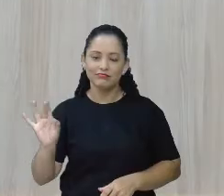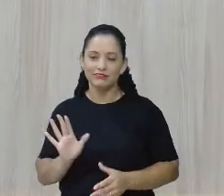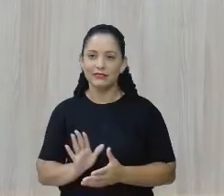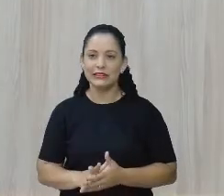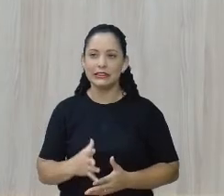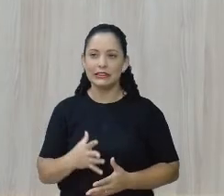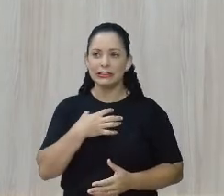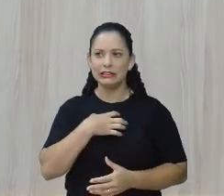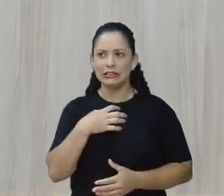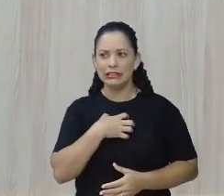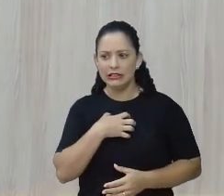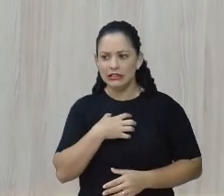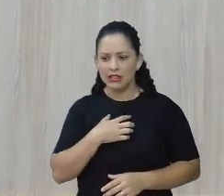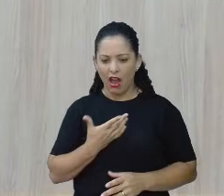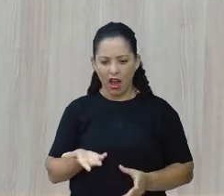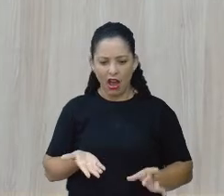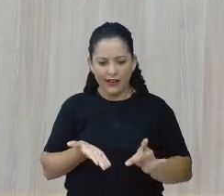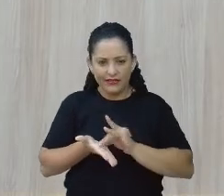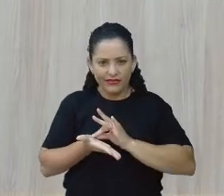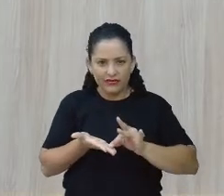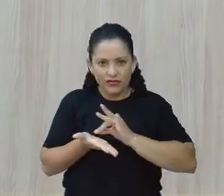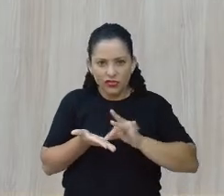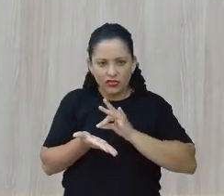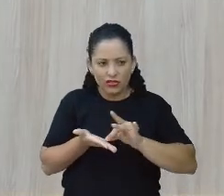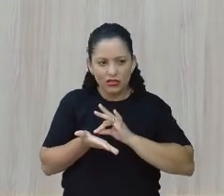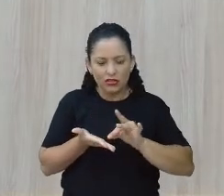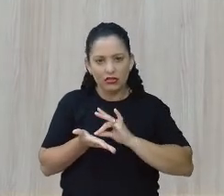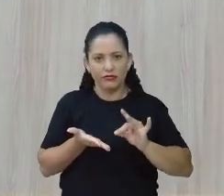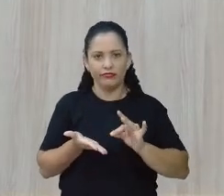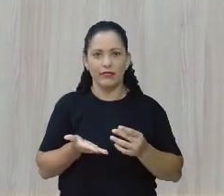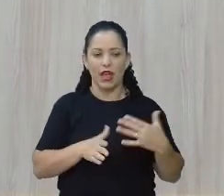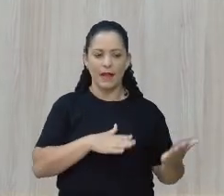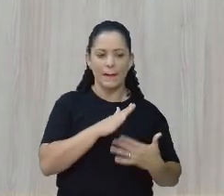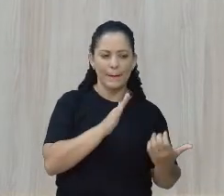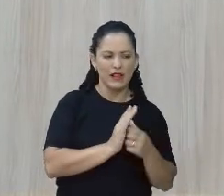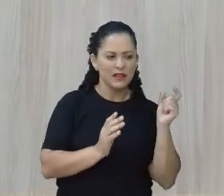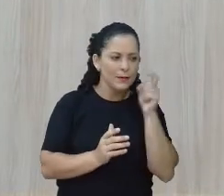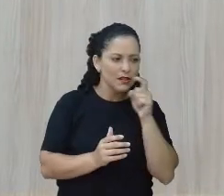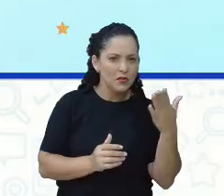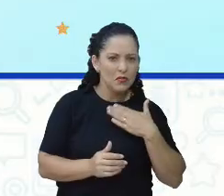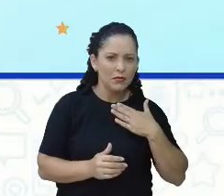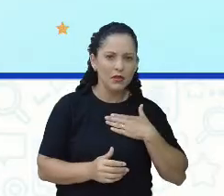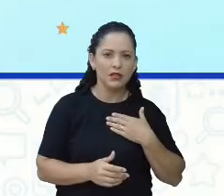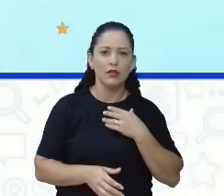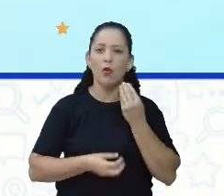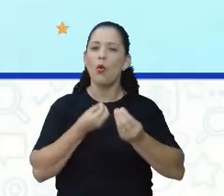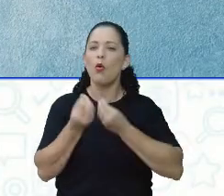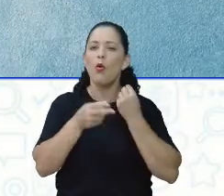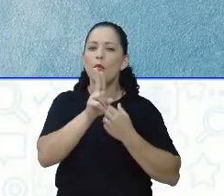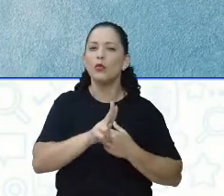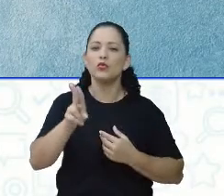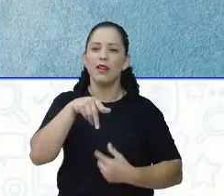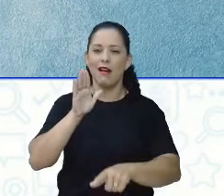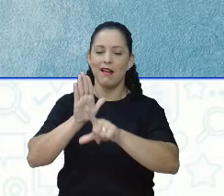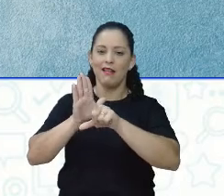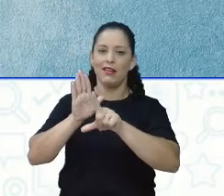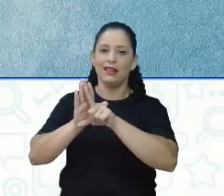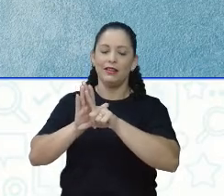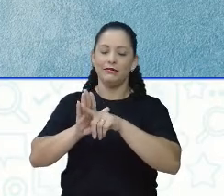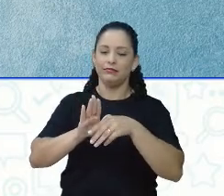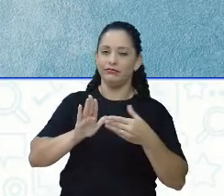sente lesado em alguma situação por alguém ou por alguma empresa. Quando posso usar o Código de Defesa do Consumidor, Vivi? Vamos